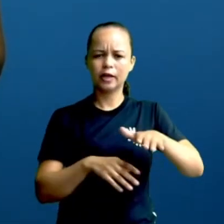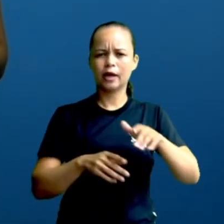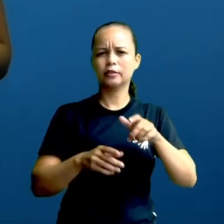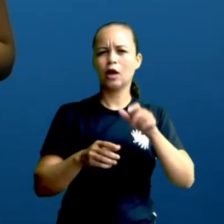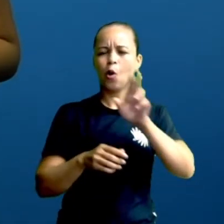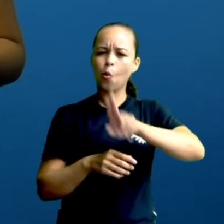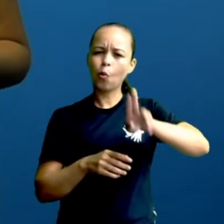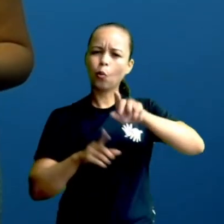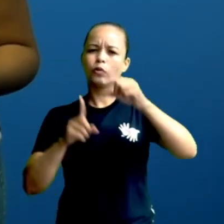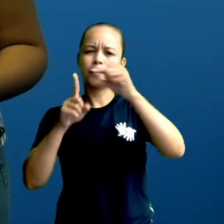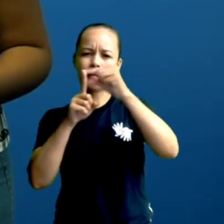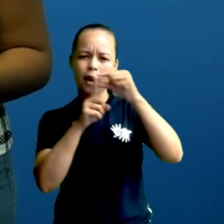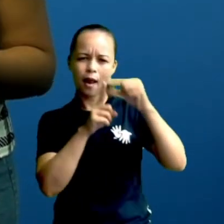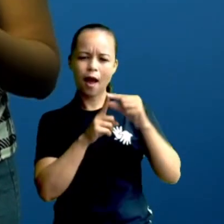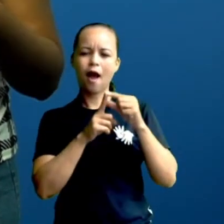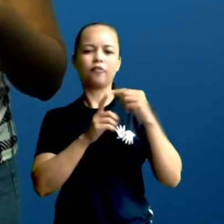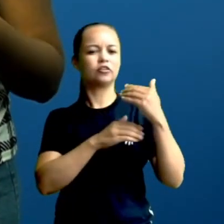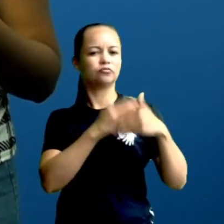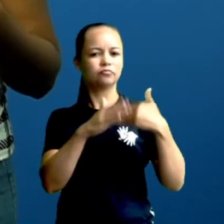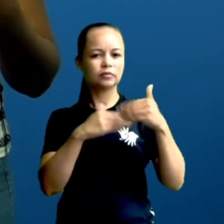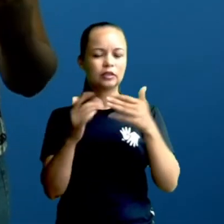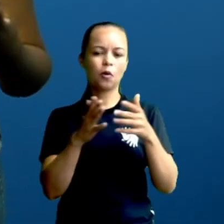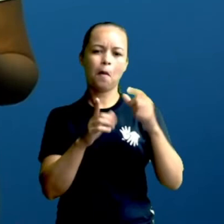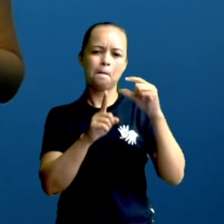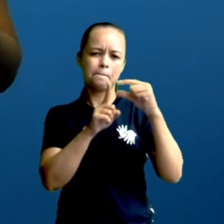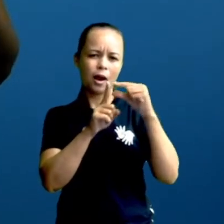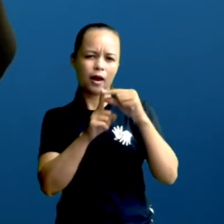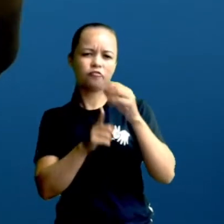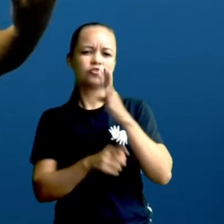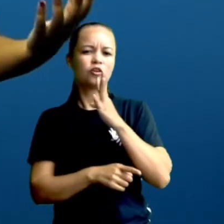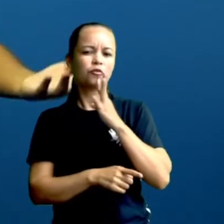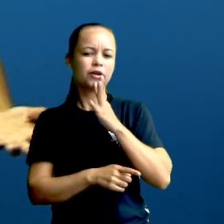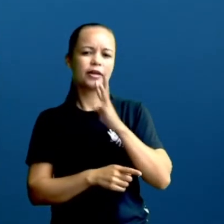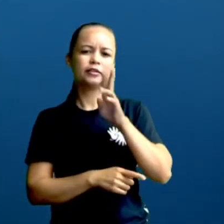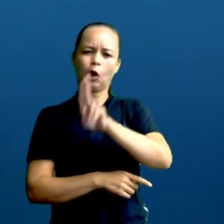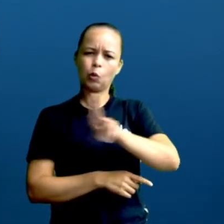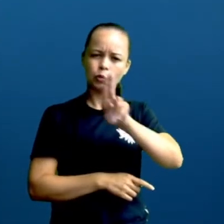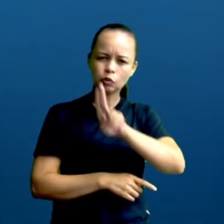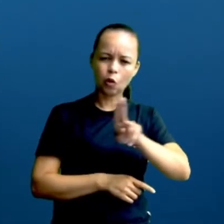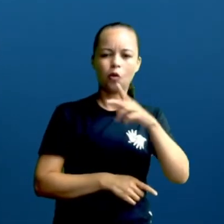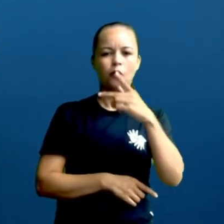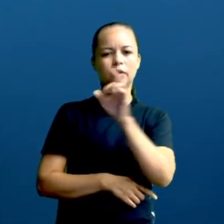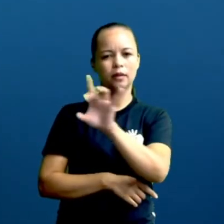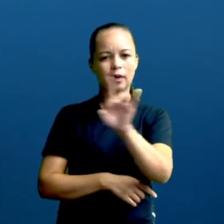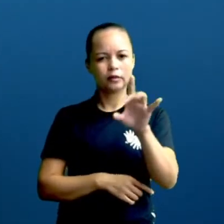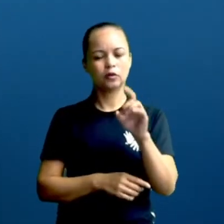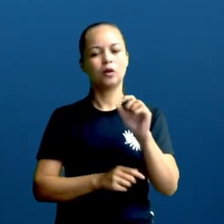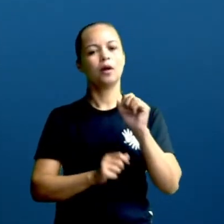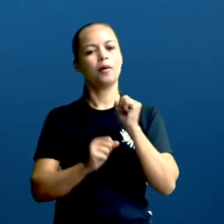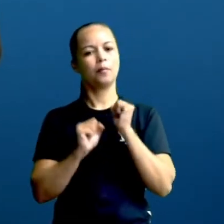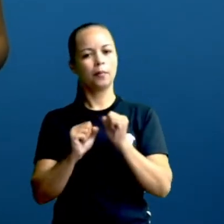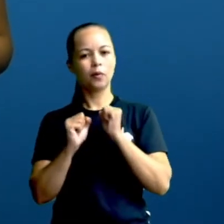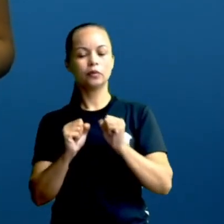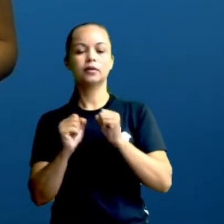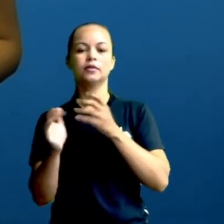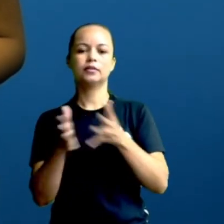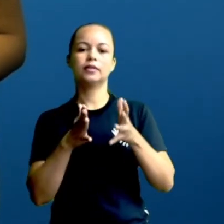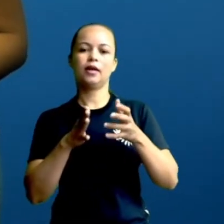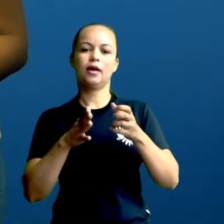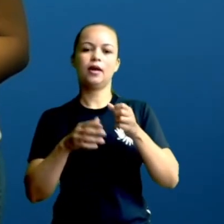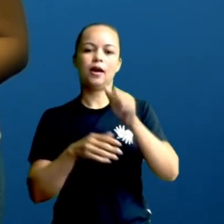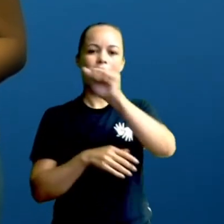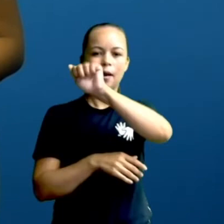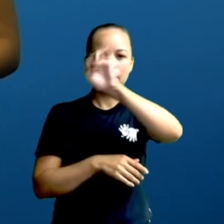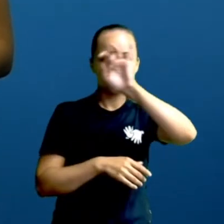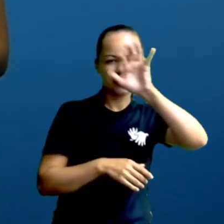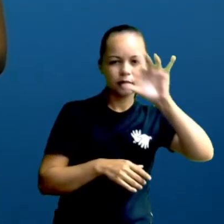palavras geradoras, né, palavras que vocês já conhecem, do nome de vocês, para poderem serem alfabetizados. E aí